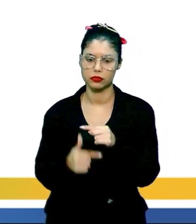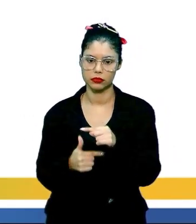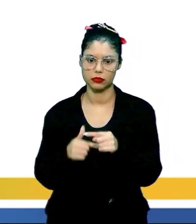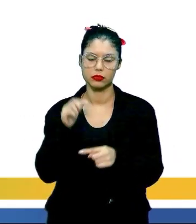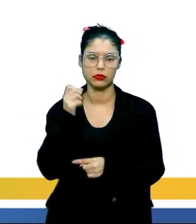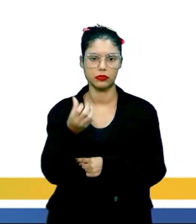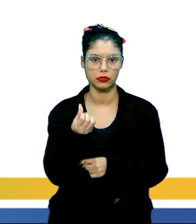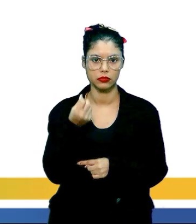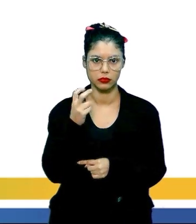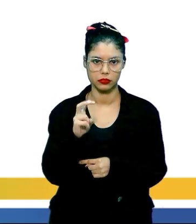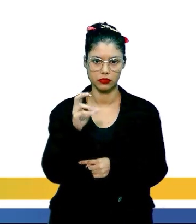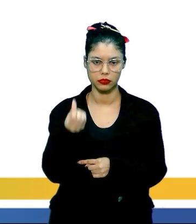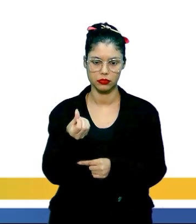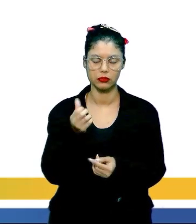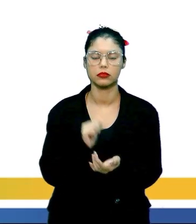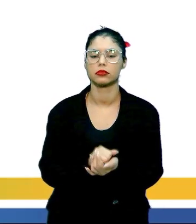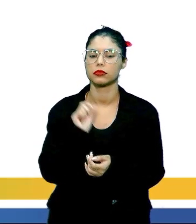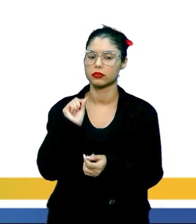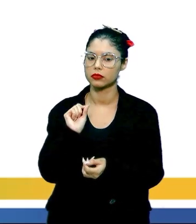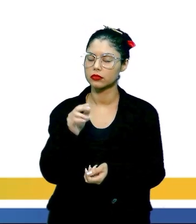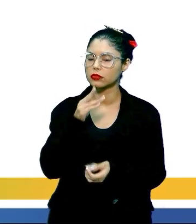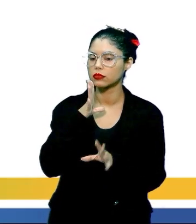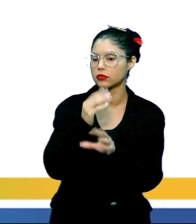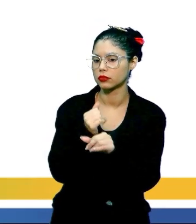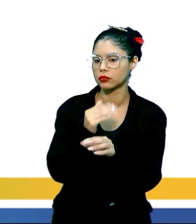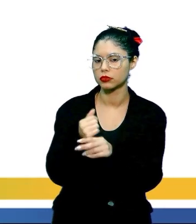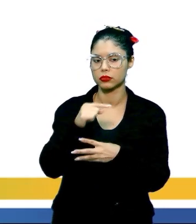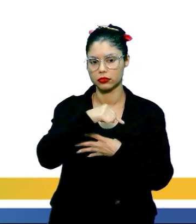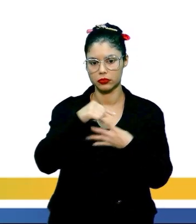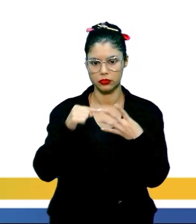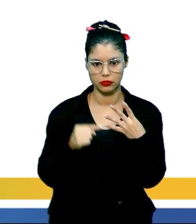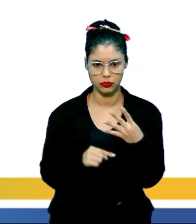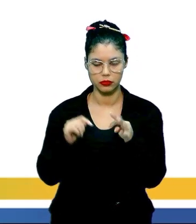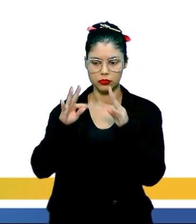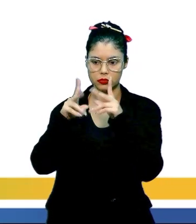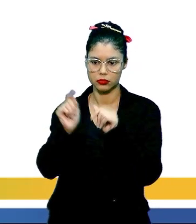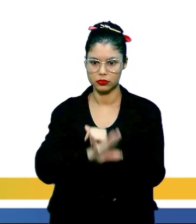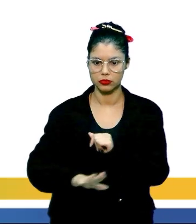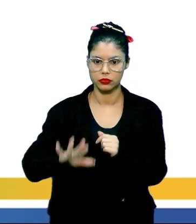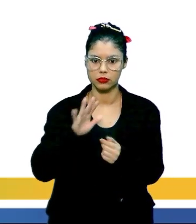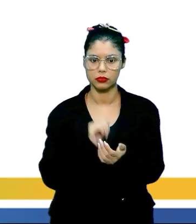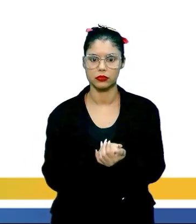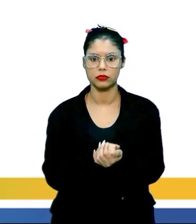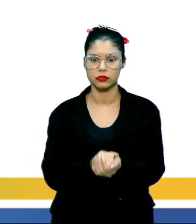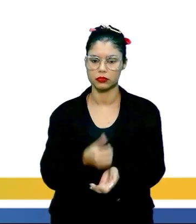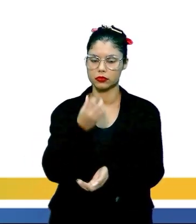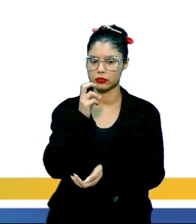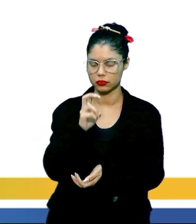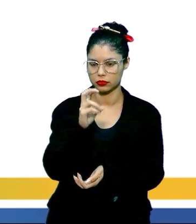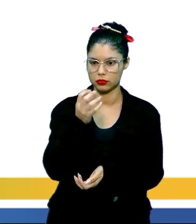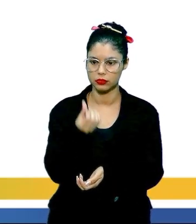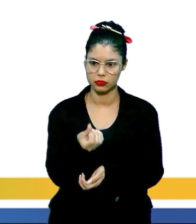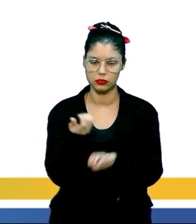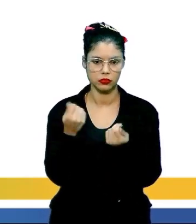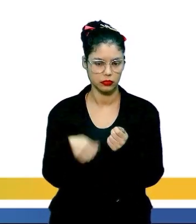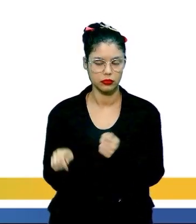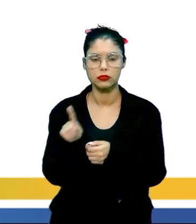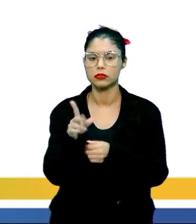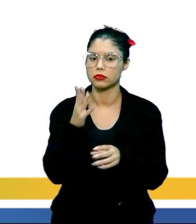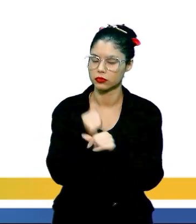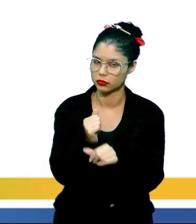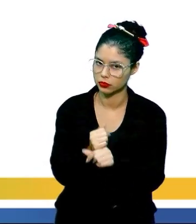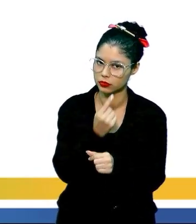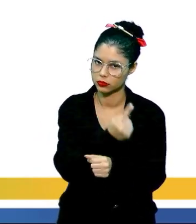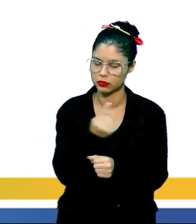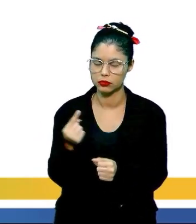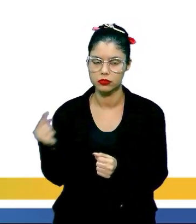2, 56. Quer dizer que se eu fosse somar esses termos aqui todos, eu vou chegar nesse valor, sem ter que fazer essa soma